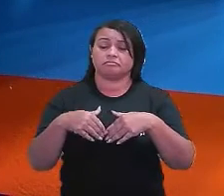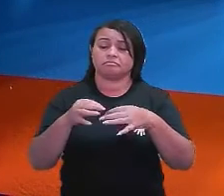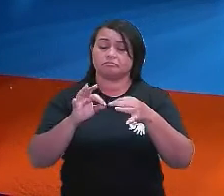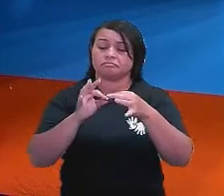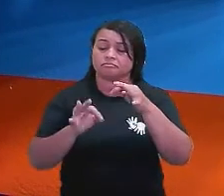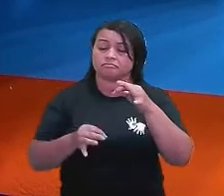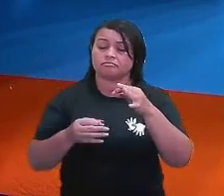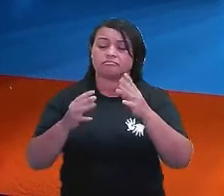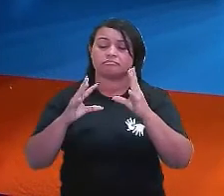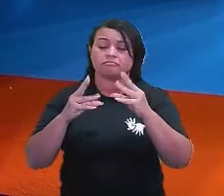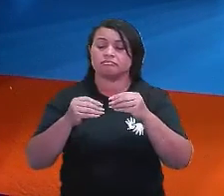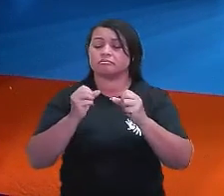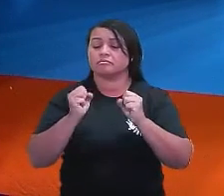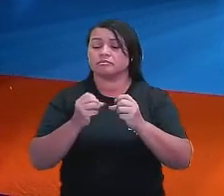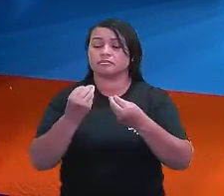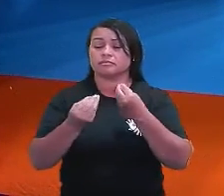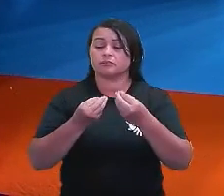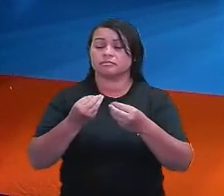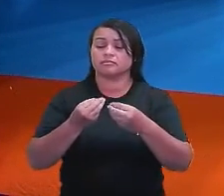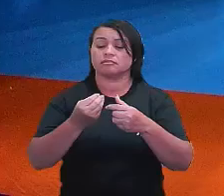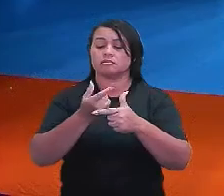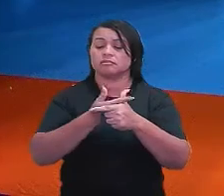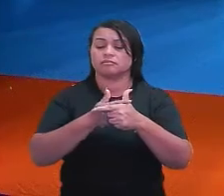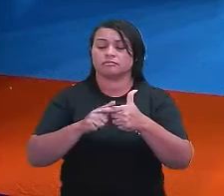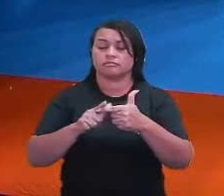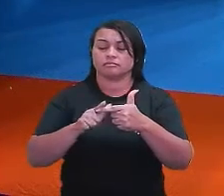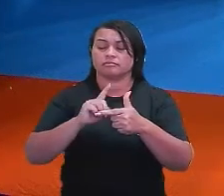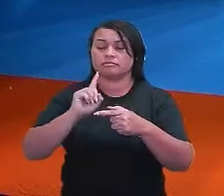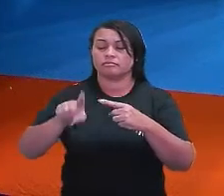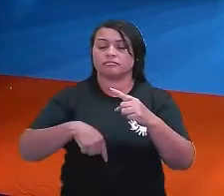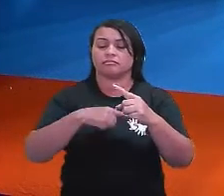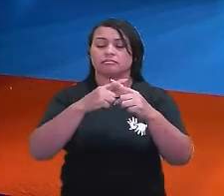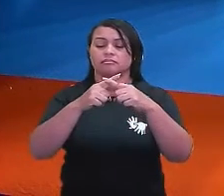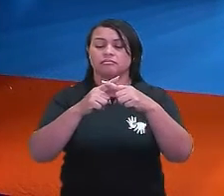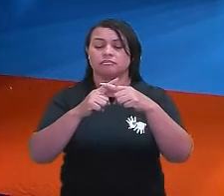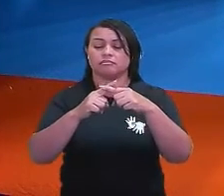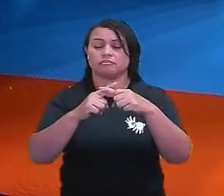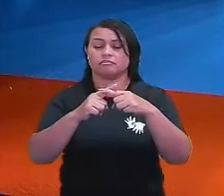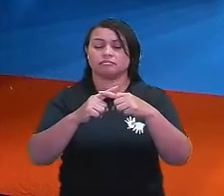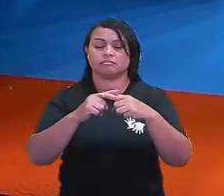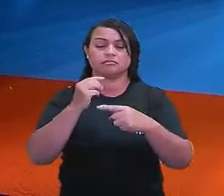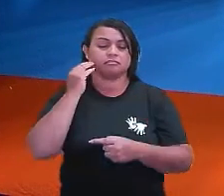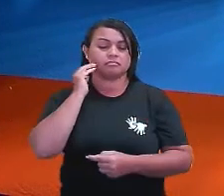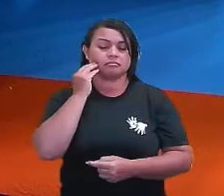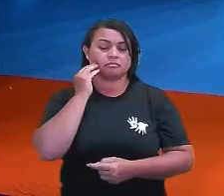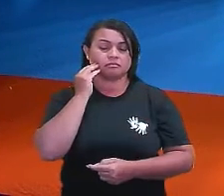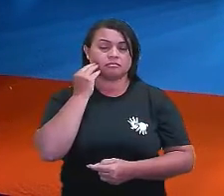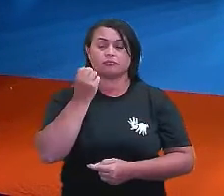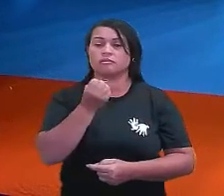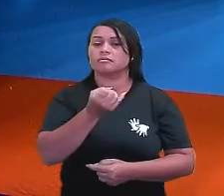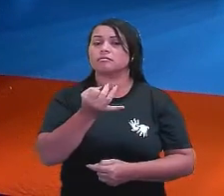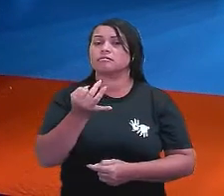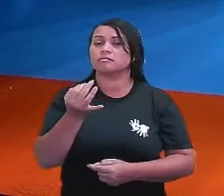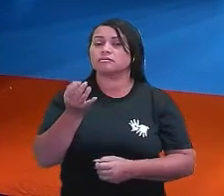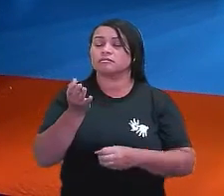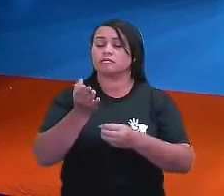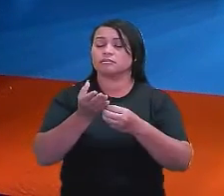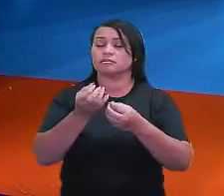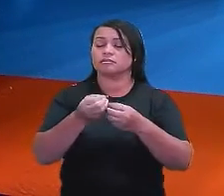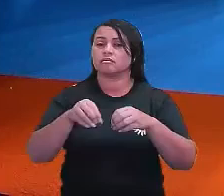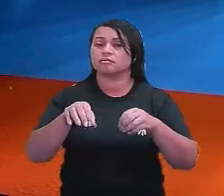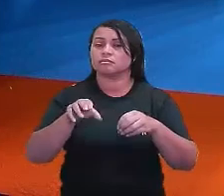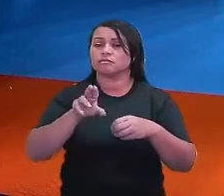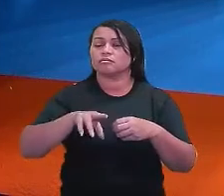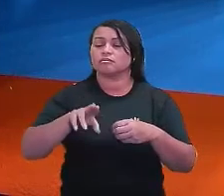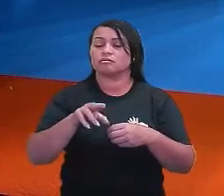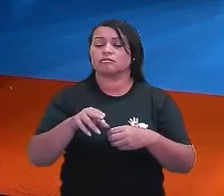Divide embaixo, multiplica em cima. Tá certo? E aí a pergunta é, né? Quantos ovos ela usou? Ela